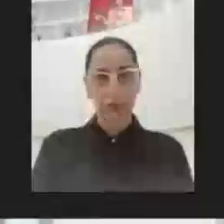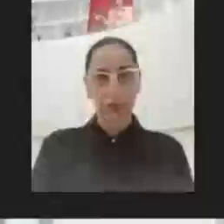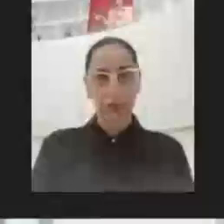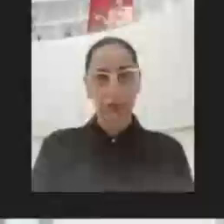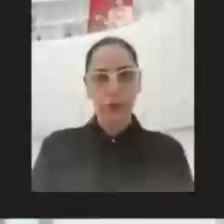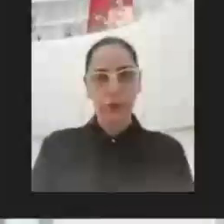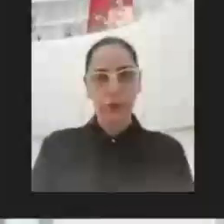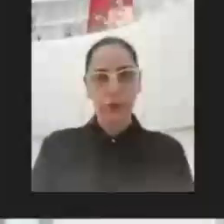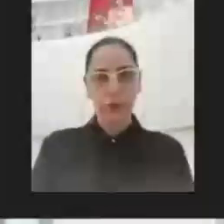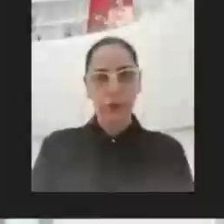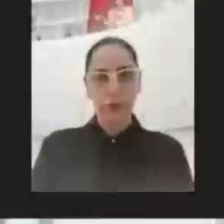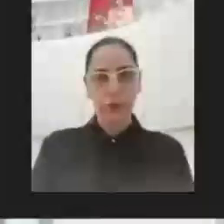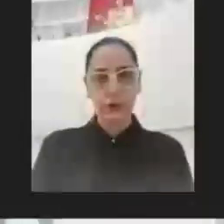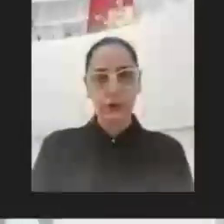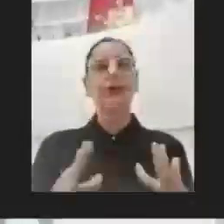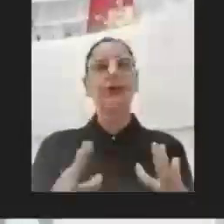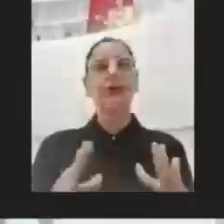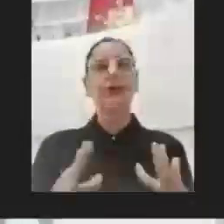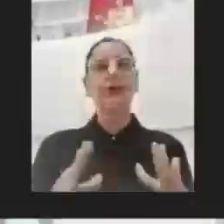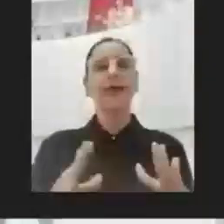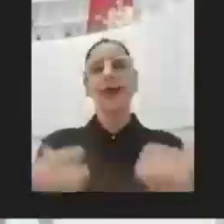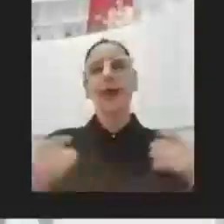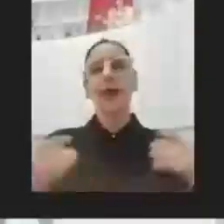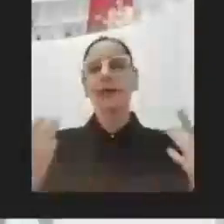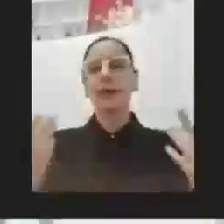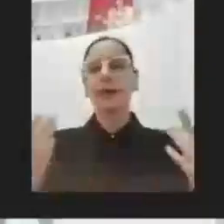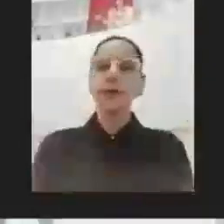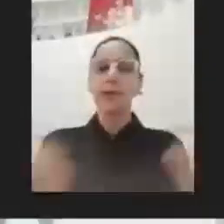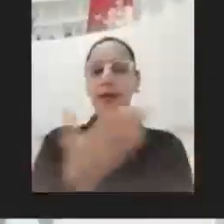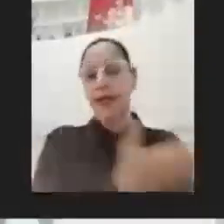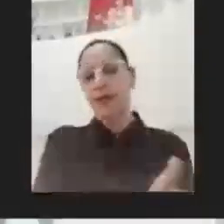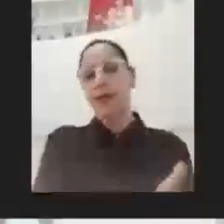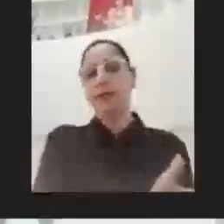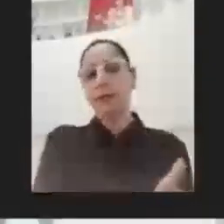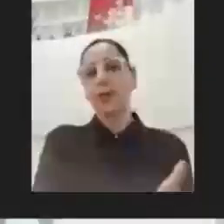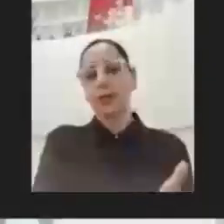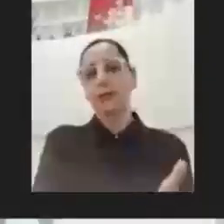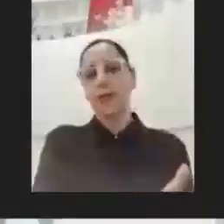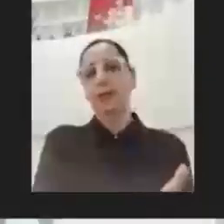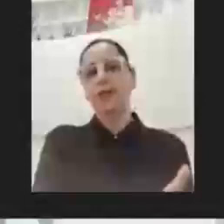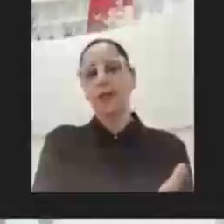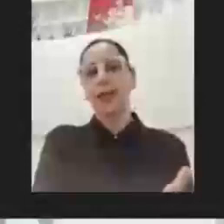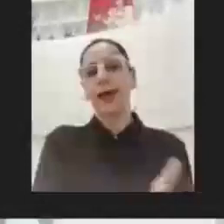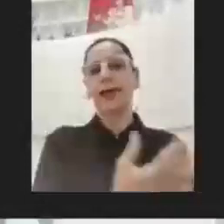essa mãe antes, nós que somos profissionais de saúde. Dali, ela vai ser